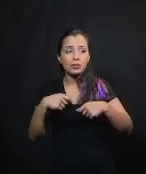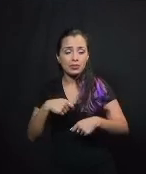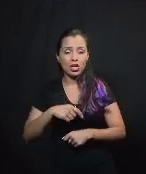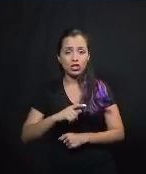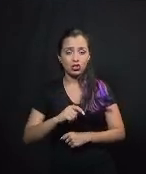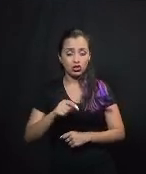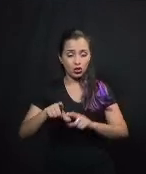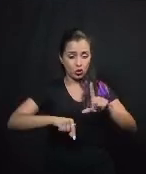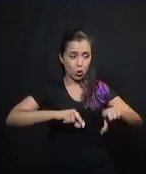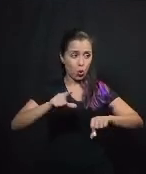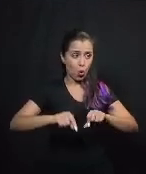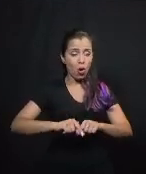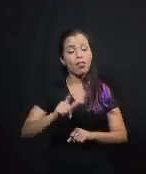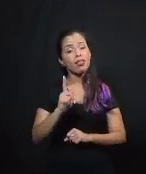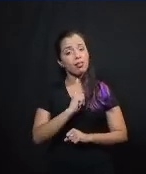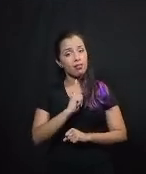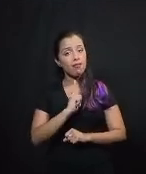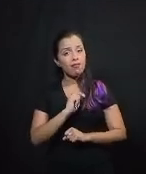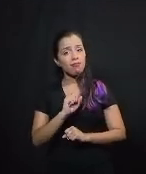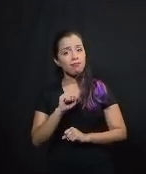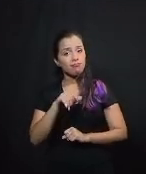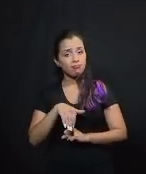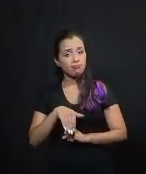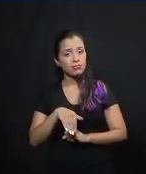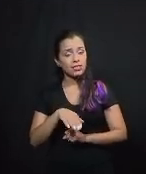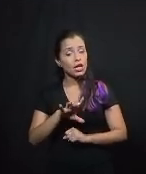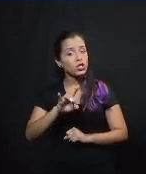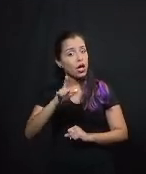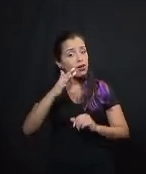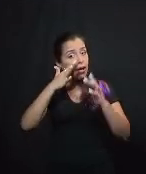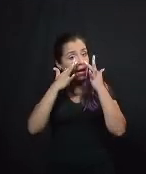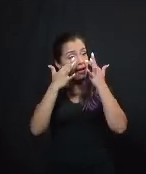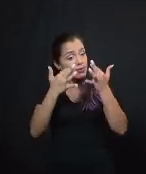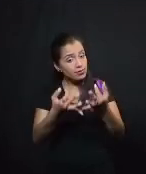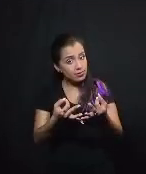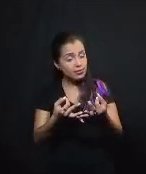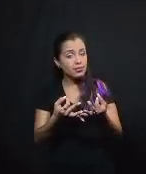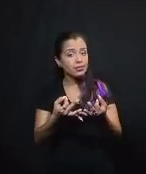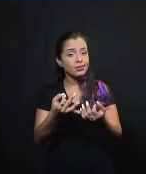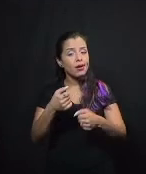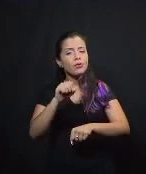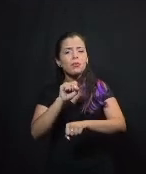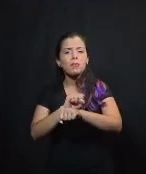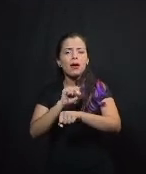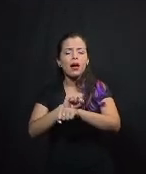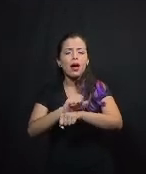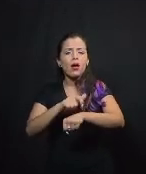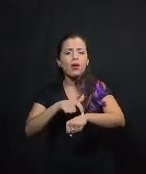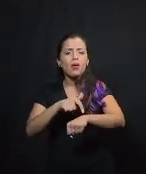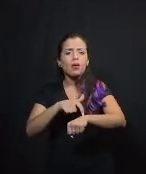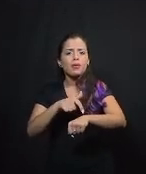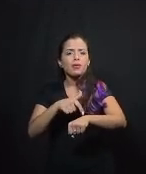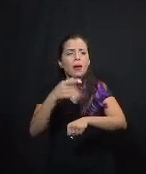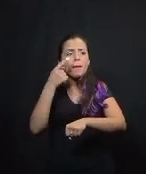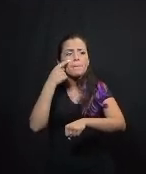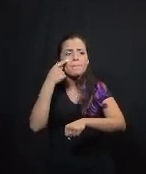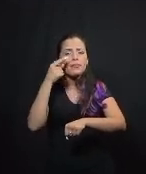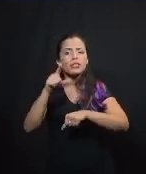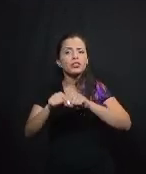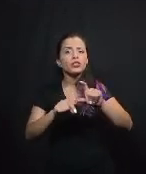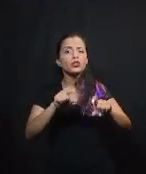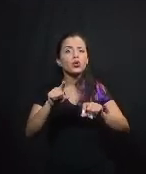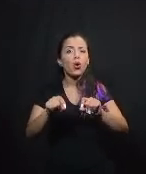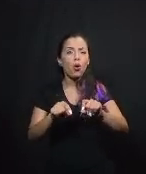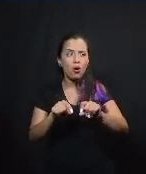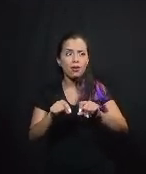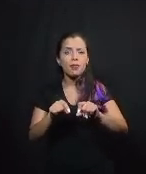existe possibilidade de escolha. Vou prestar atenção, gastar um pouquinho do seu tempo e escolher bem. Mesmo que você escolha de uma